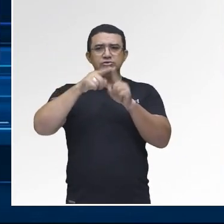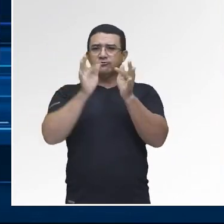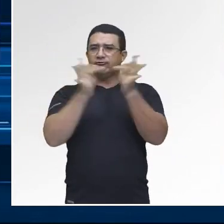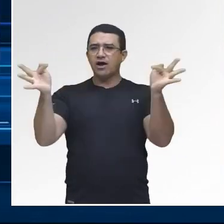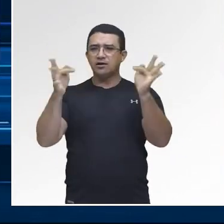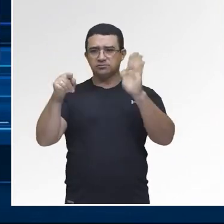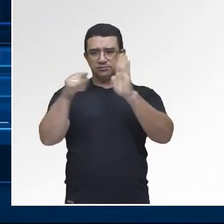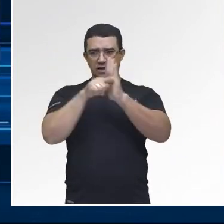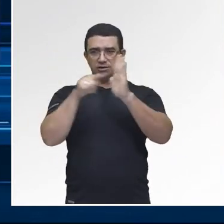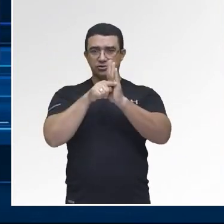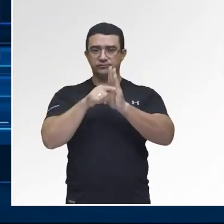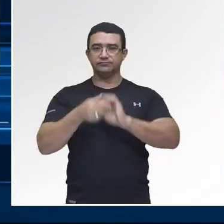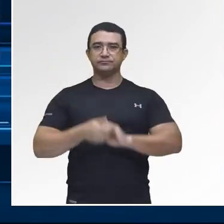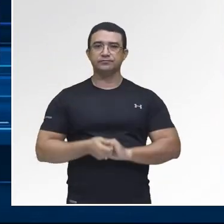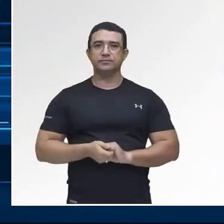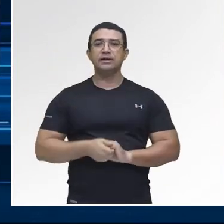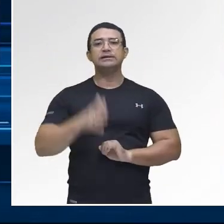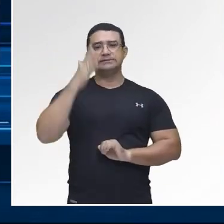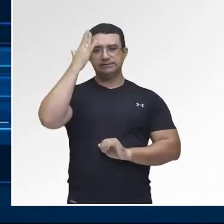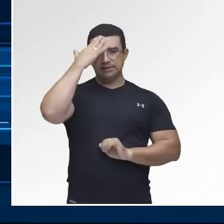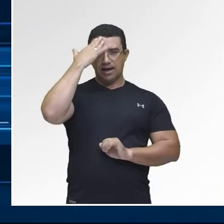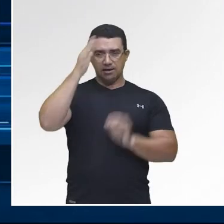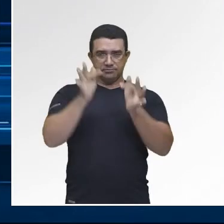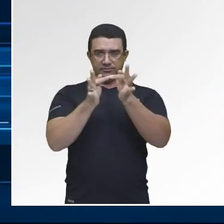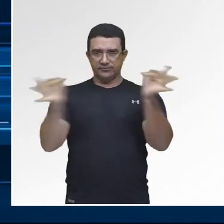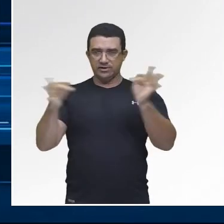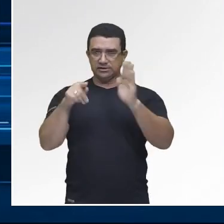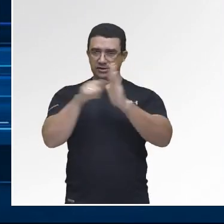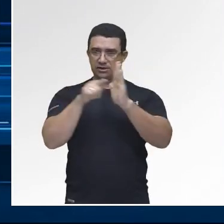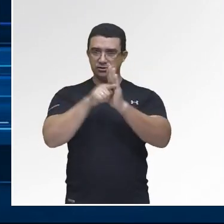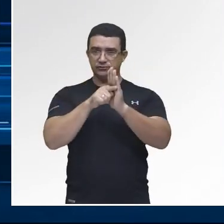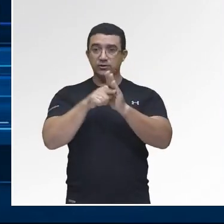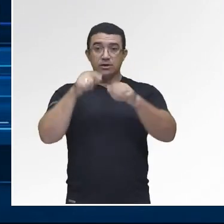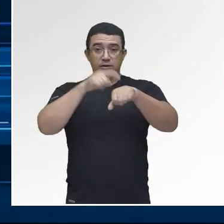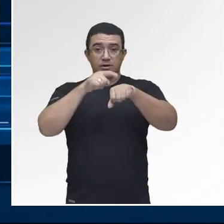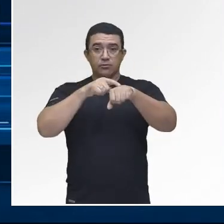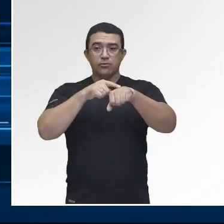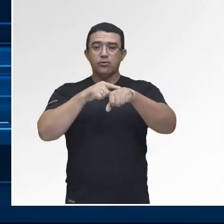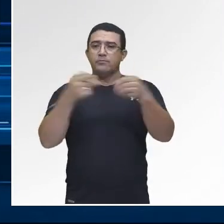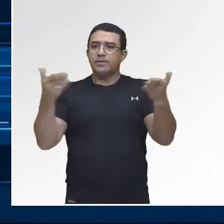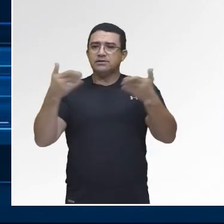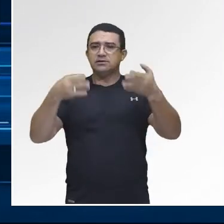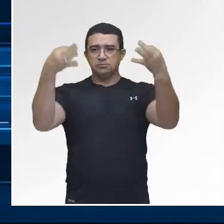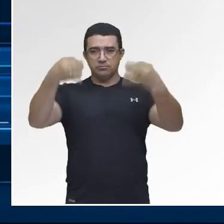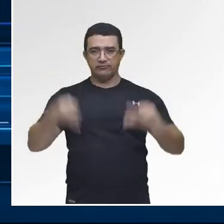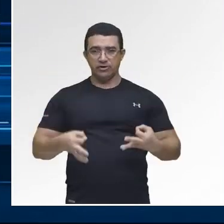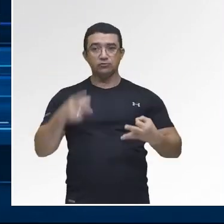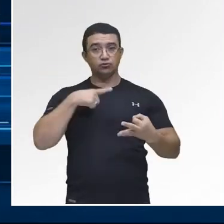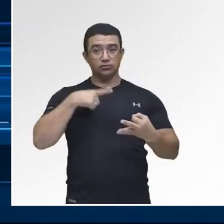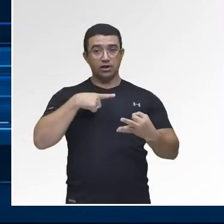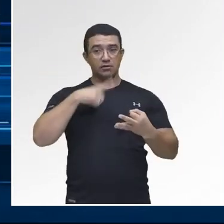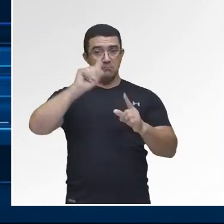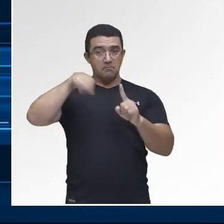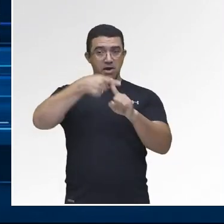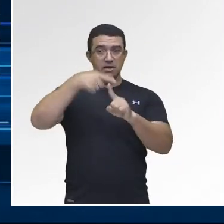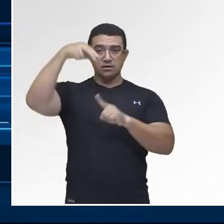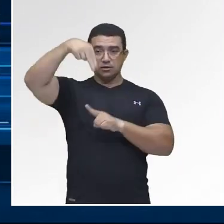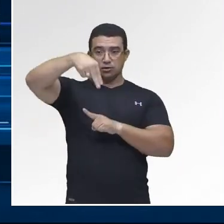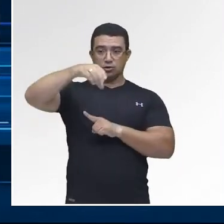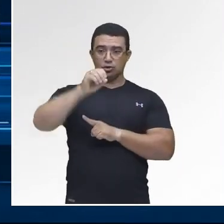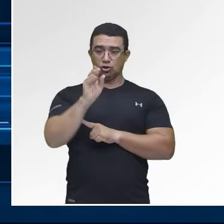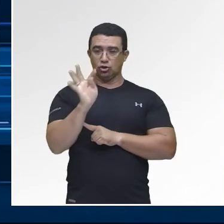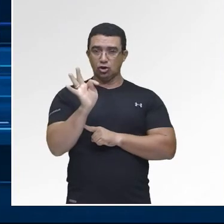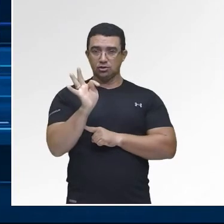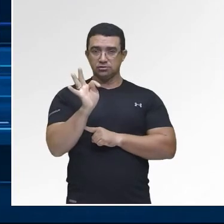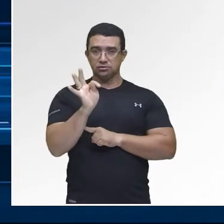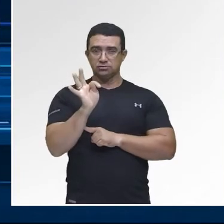nós já sabemos que as frases negativas do present perfect têm a presença do not, certo? Só que